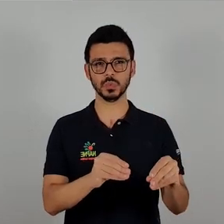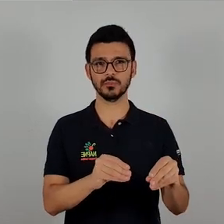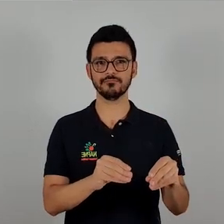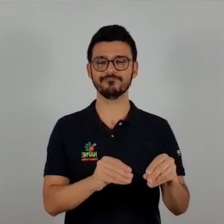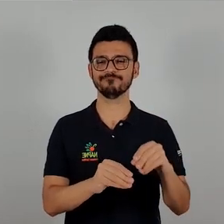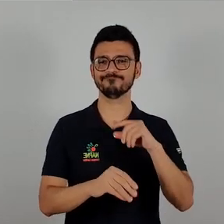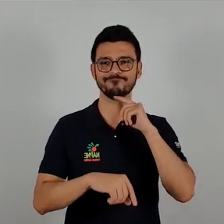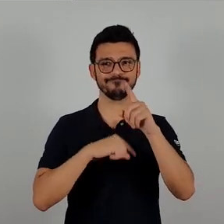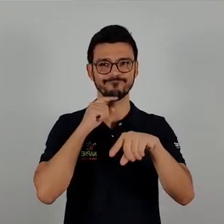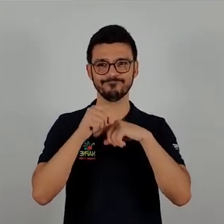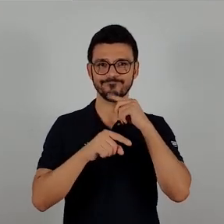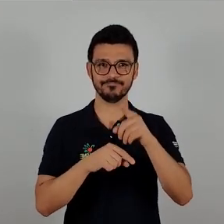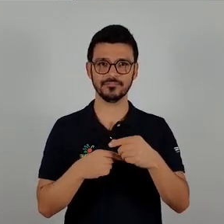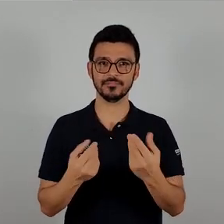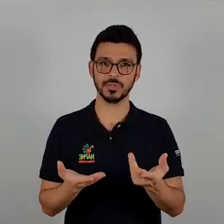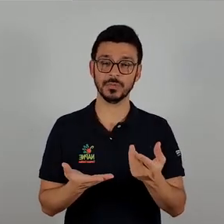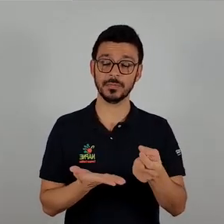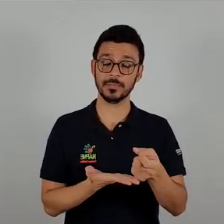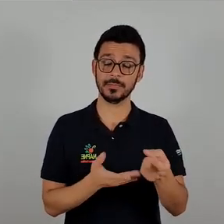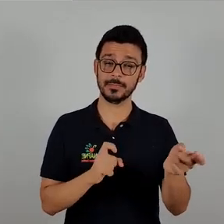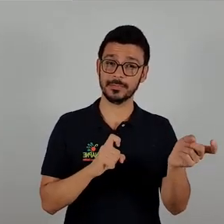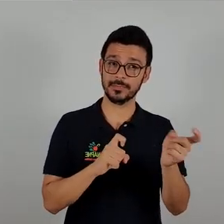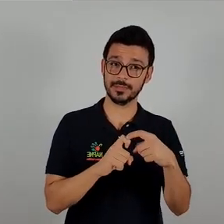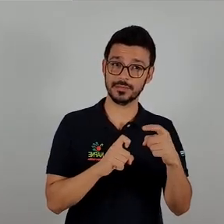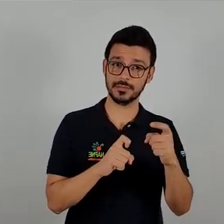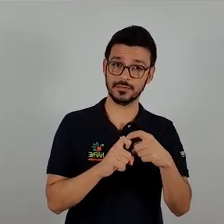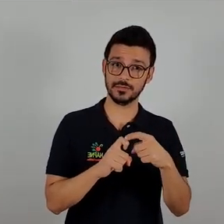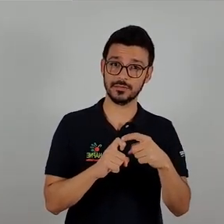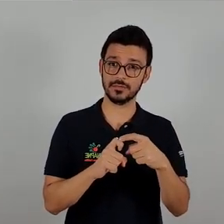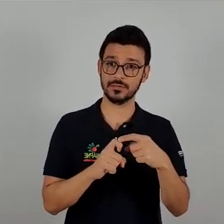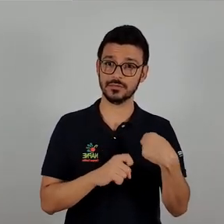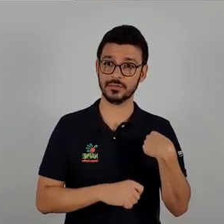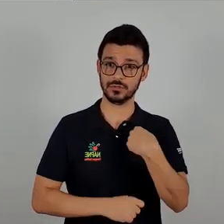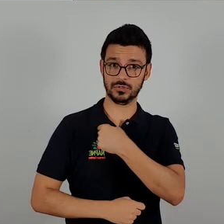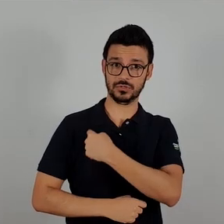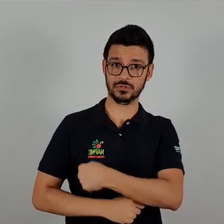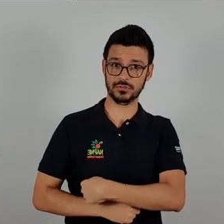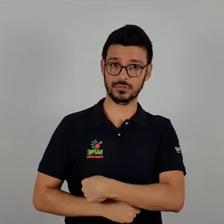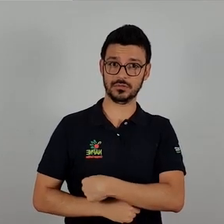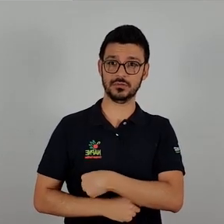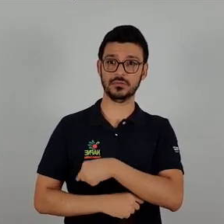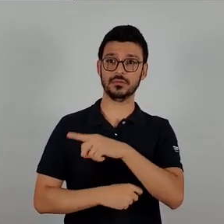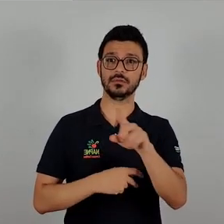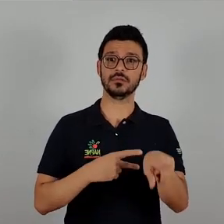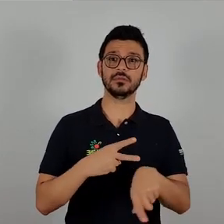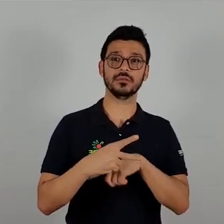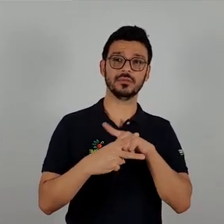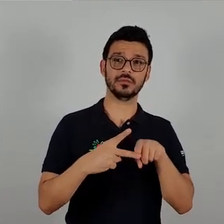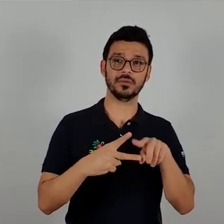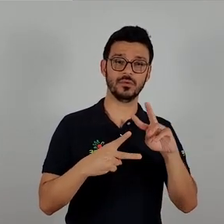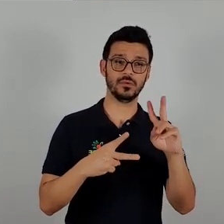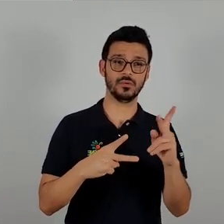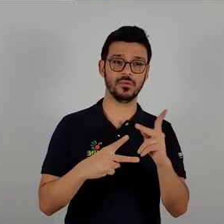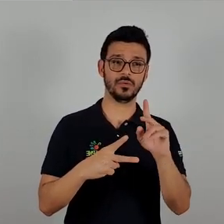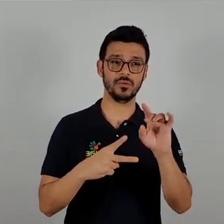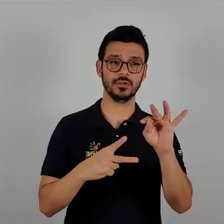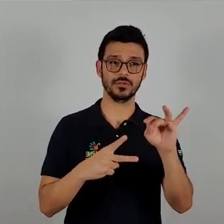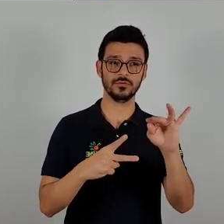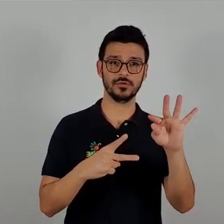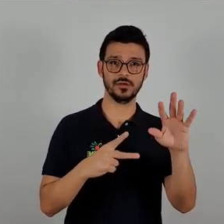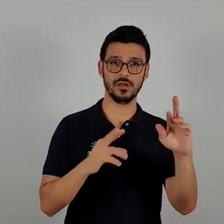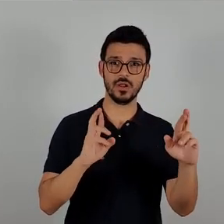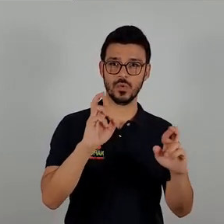pode voltar a entrar em contato com derivados de leite. E era o que estava acontecendo. O tutor dava um potinho de leite para ele tomar de vez em quando, dava um